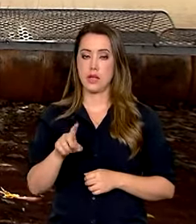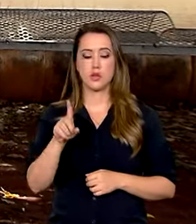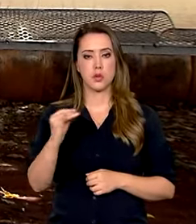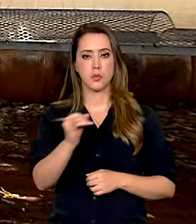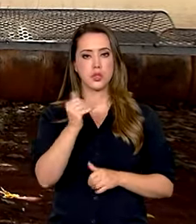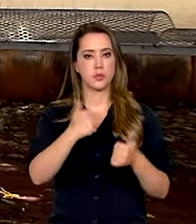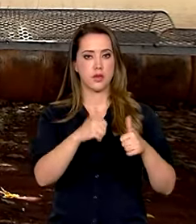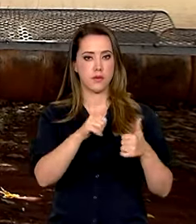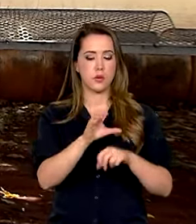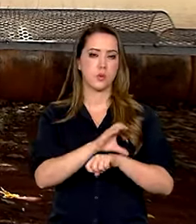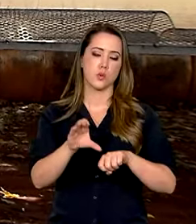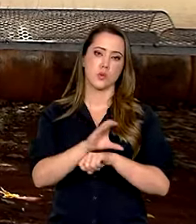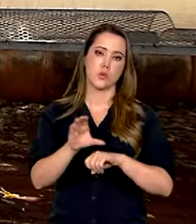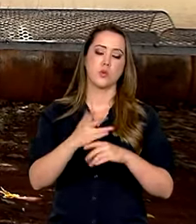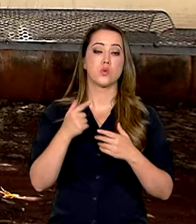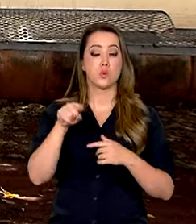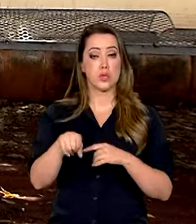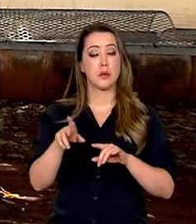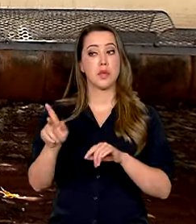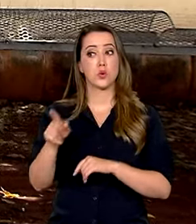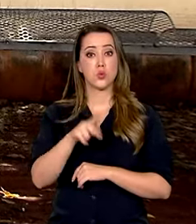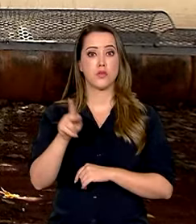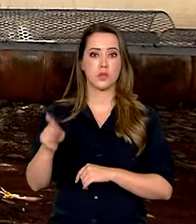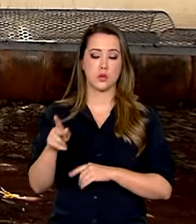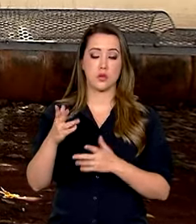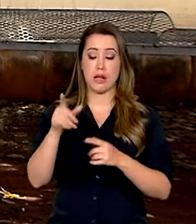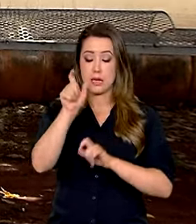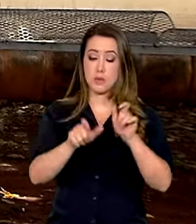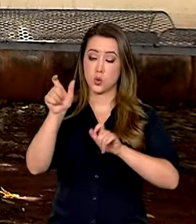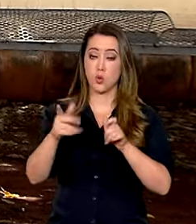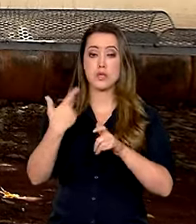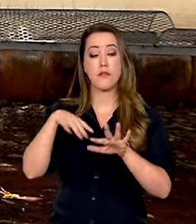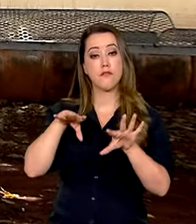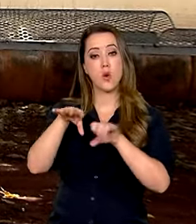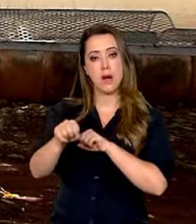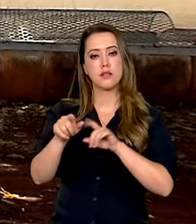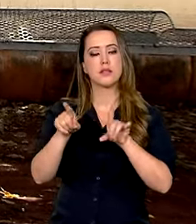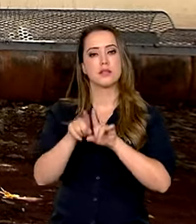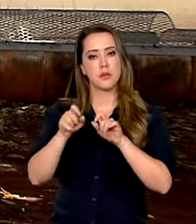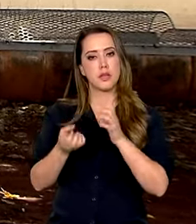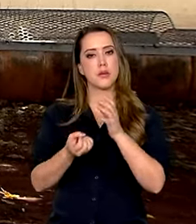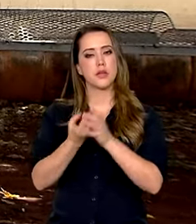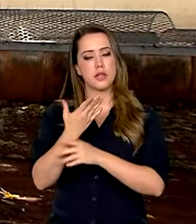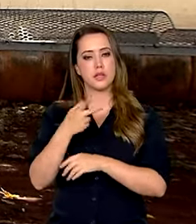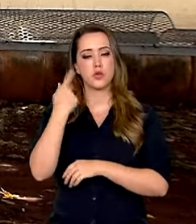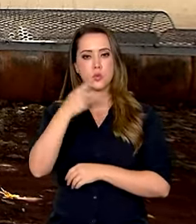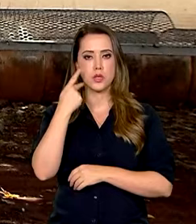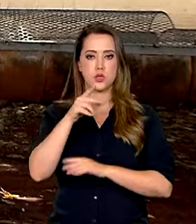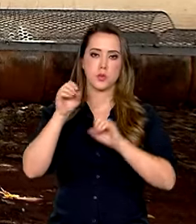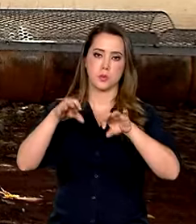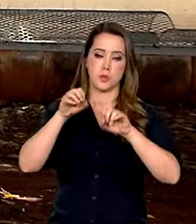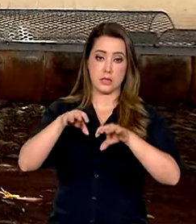dos cursos e o nível dos profissionais formados e permite também a elaboração de políticas públicas para a educação